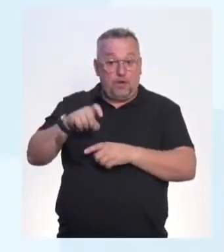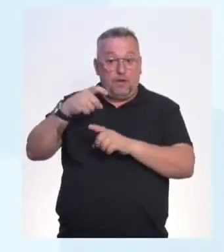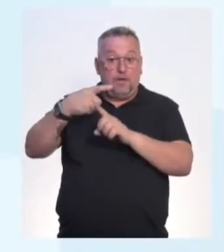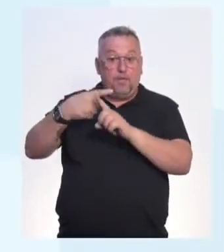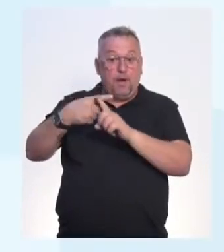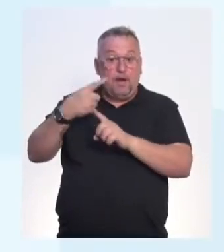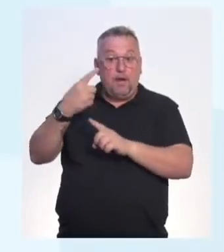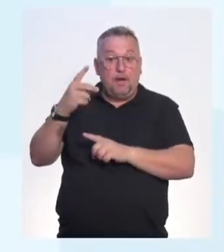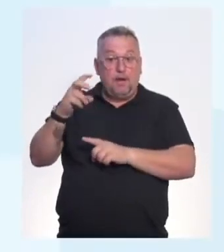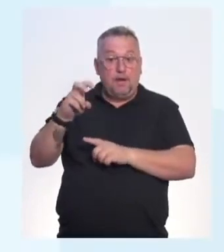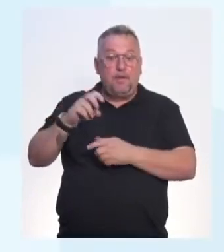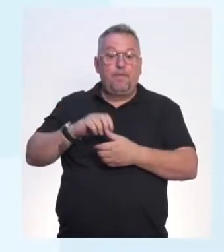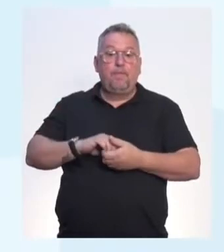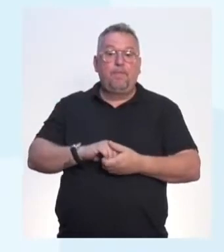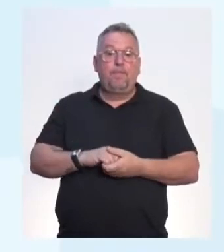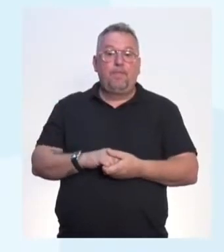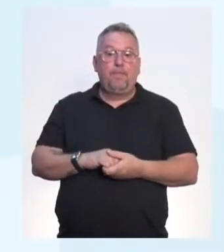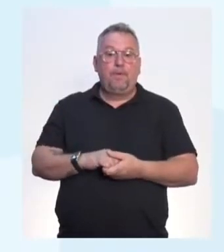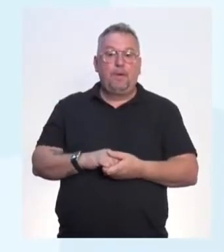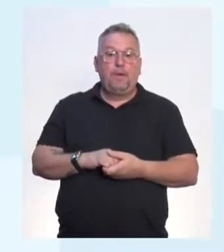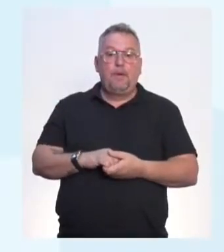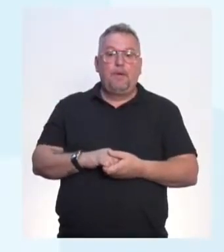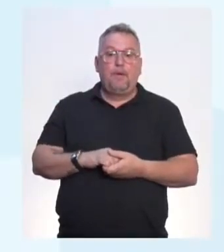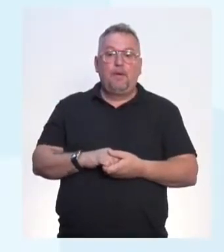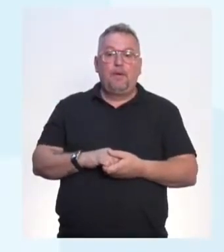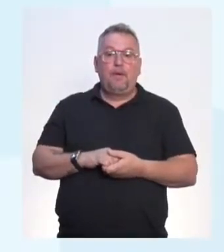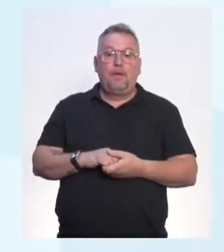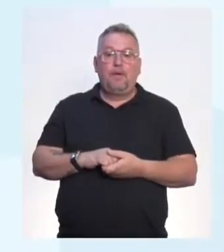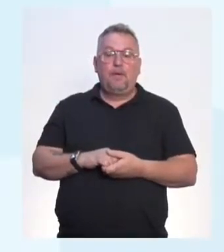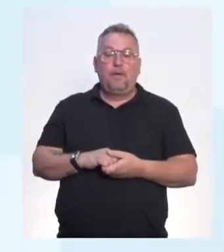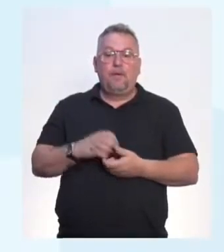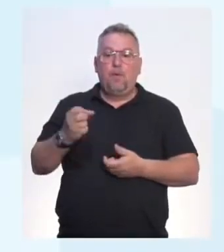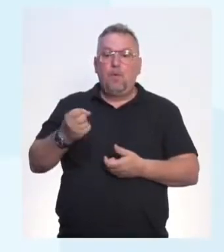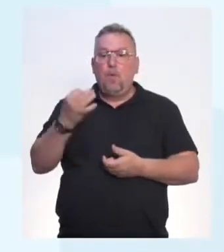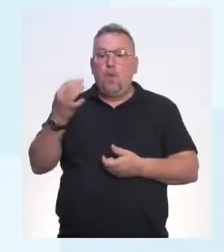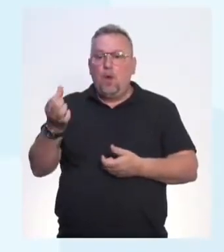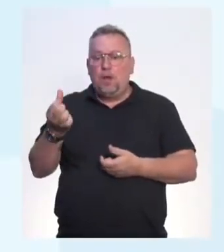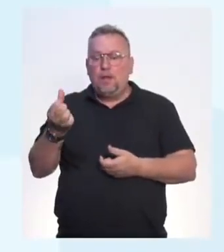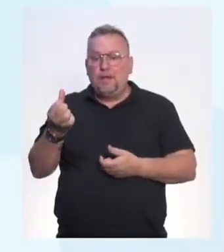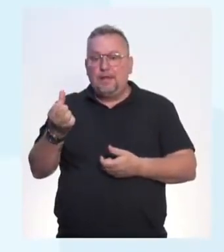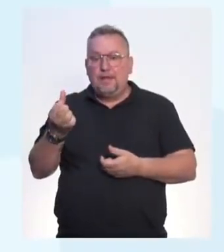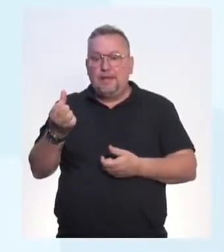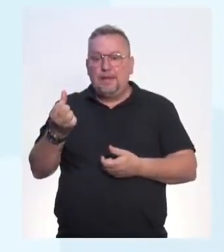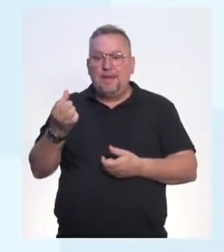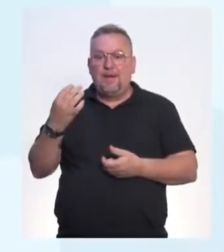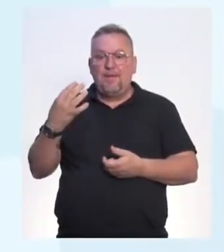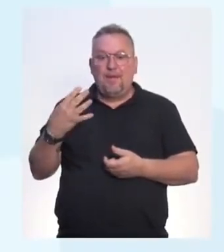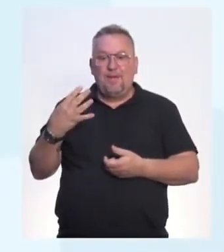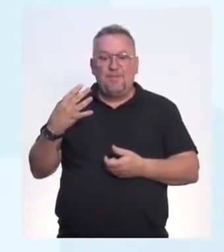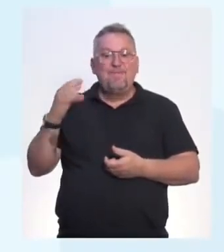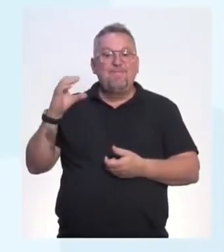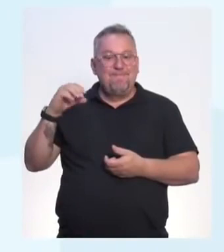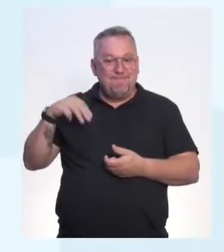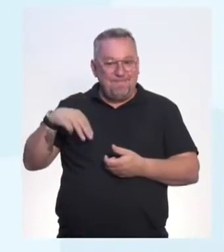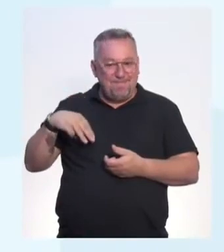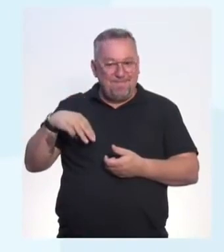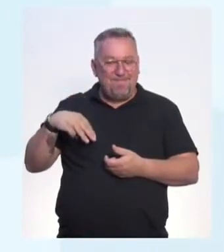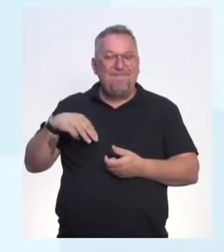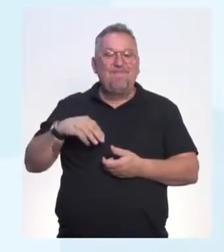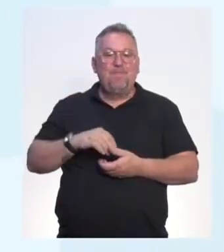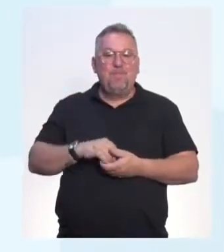15. 2x mais 15. E esse triângulo tinha um perímetro de quantos centímetros? 64